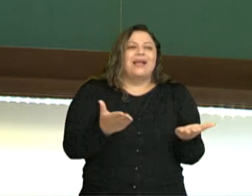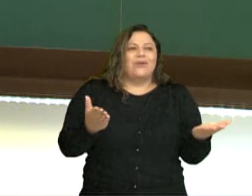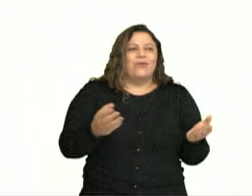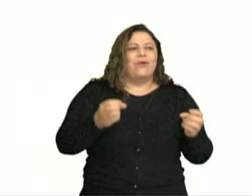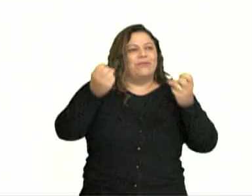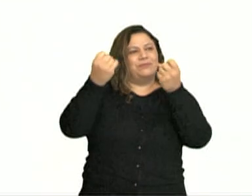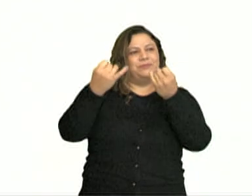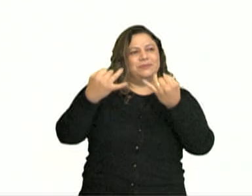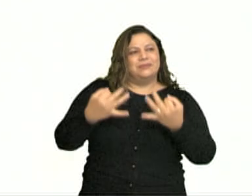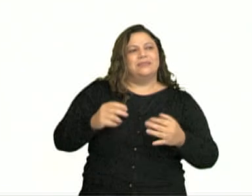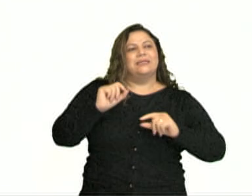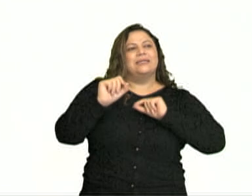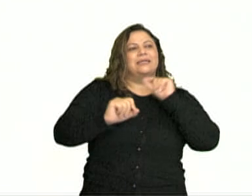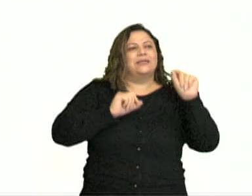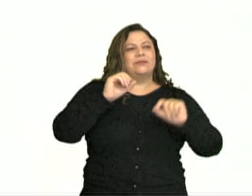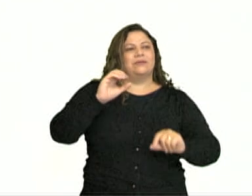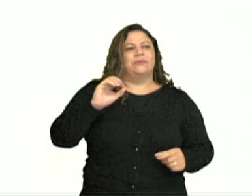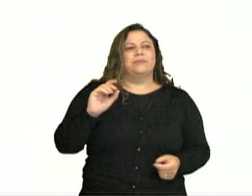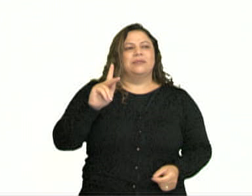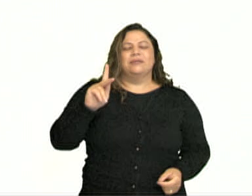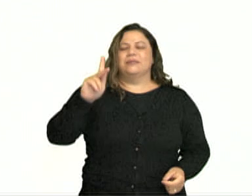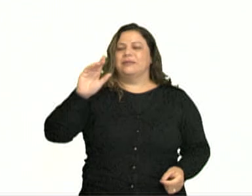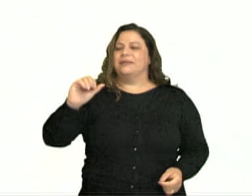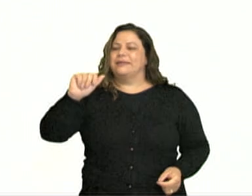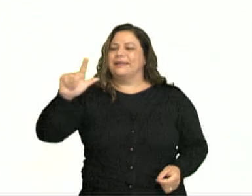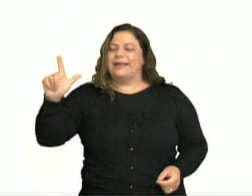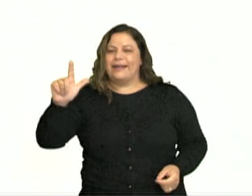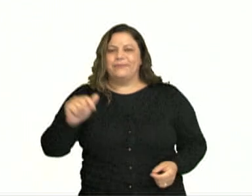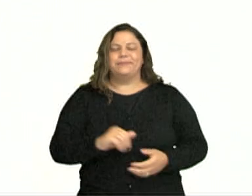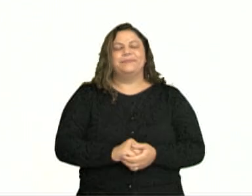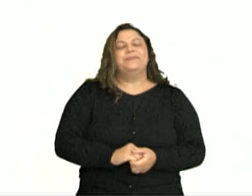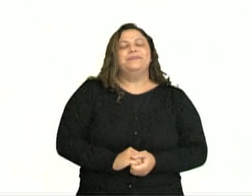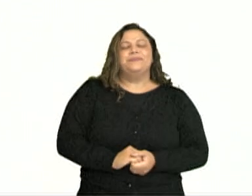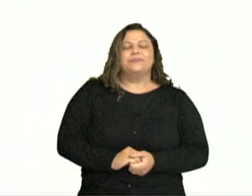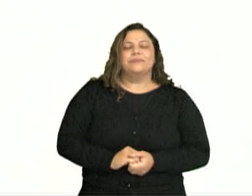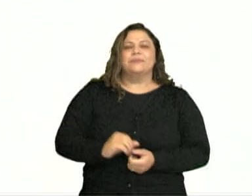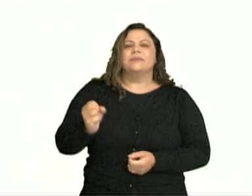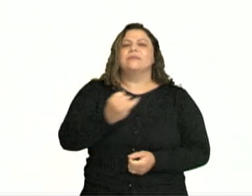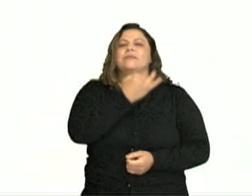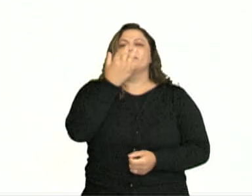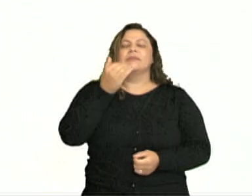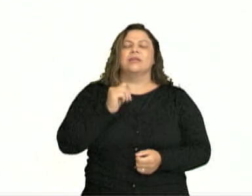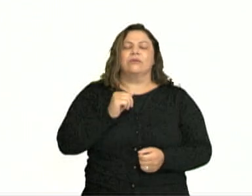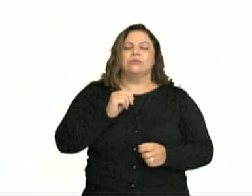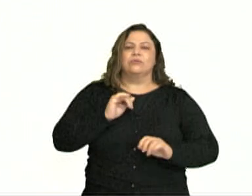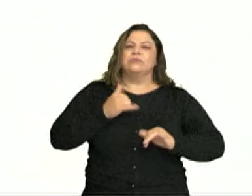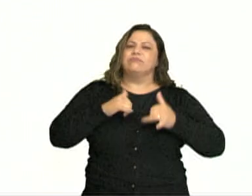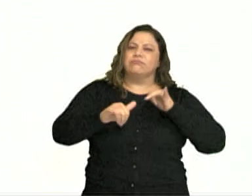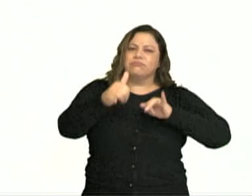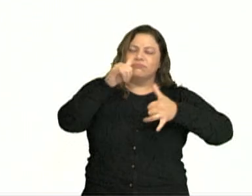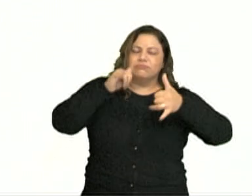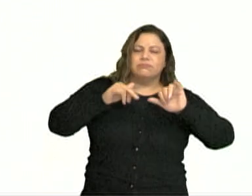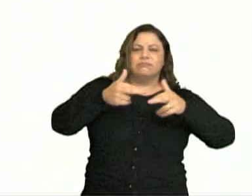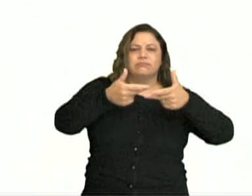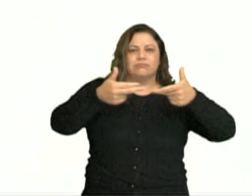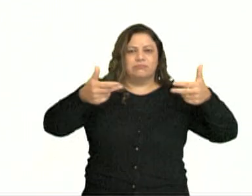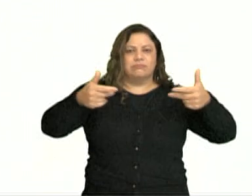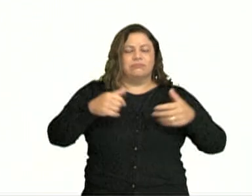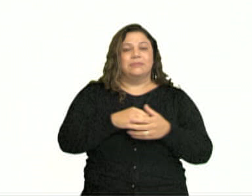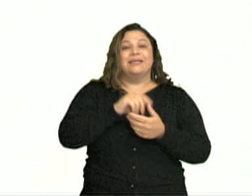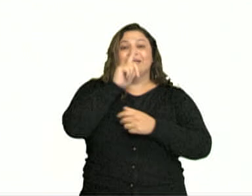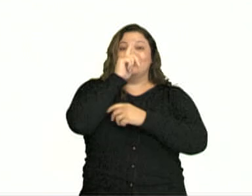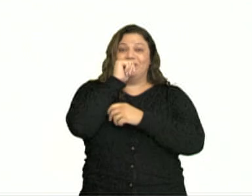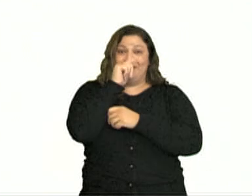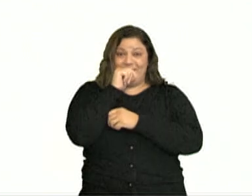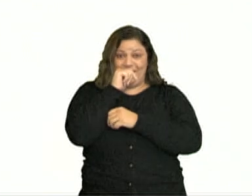agora? É a quantidade de energia necessária para elevar a temperatura de 1 grama de água de 14,5